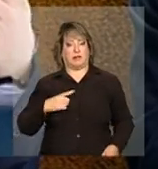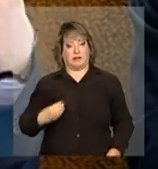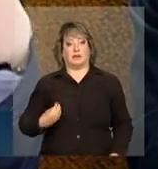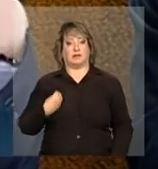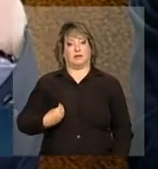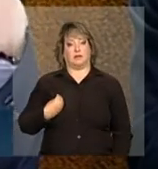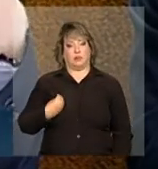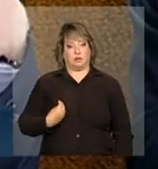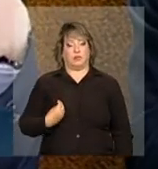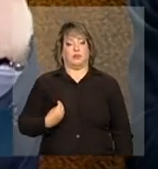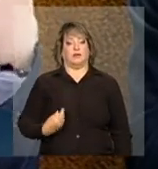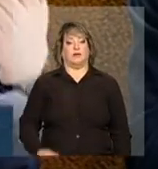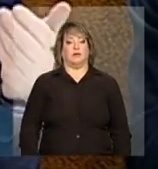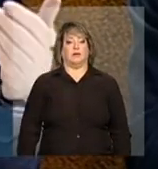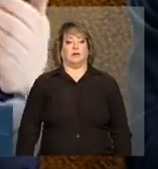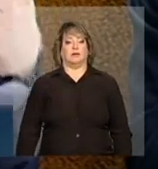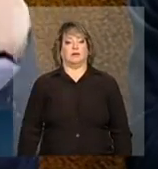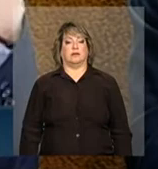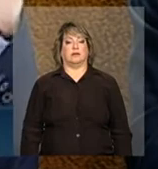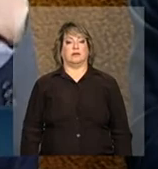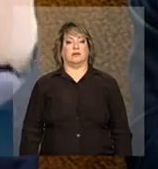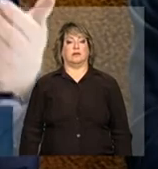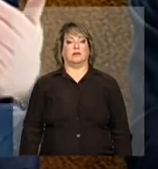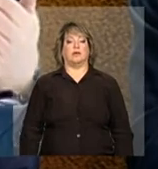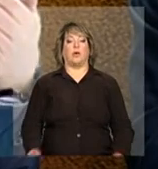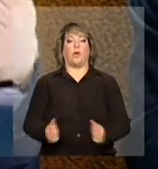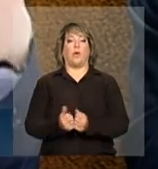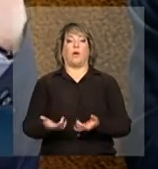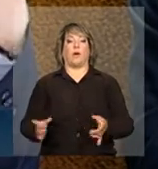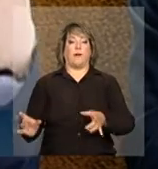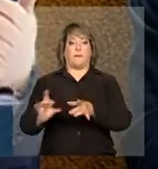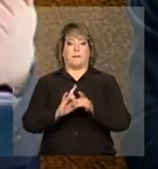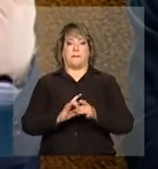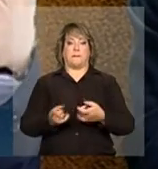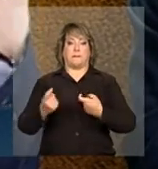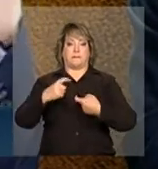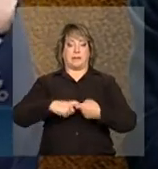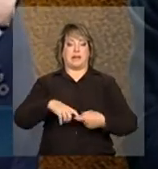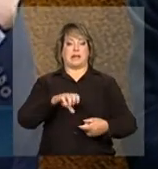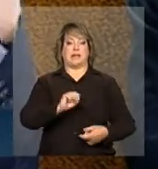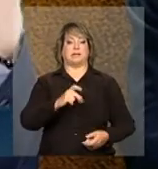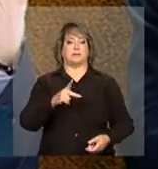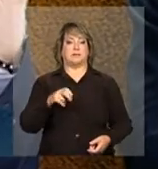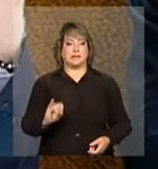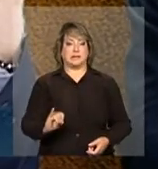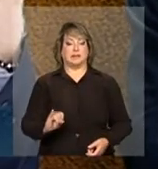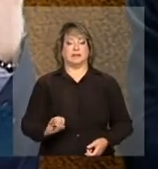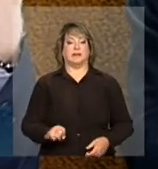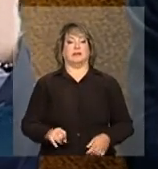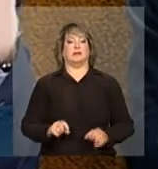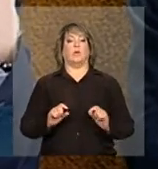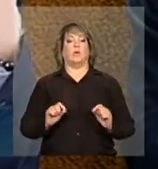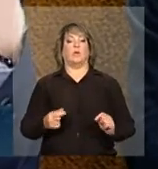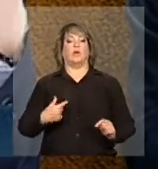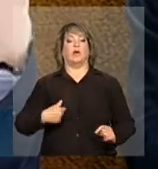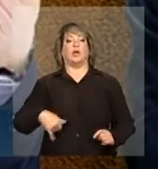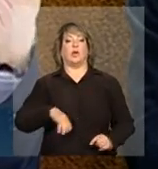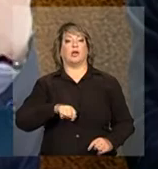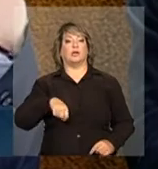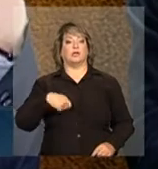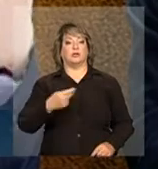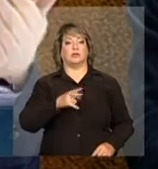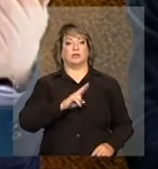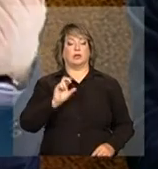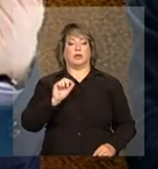através da parceria com a SPI, do que a gente vem chamando das